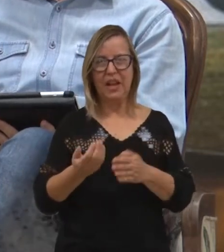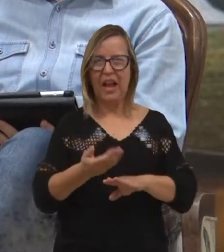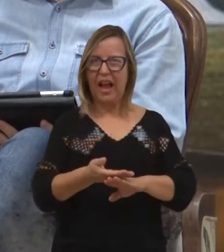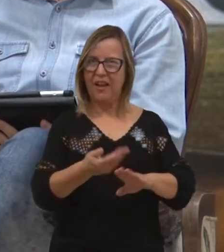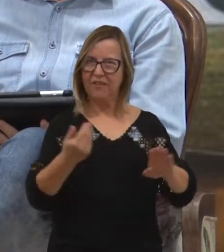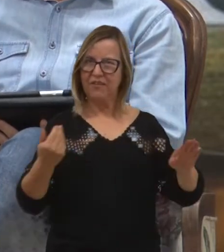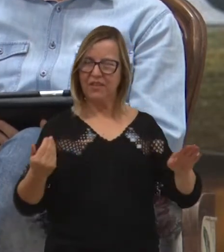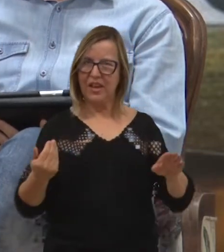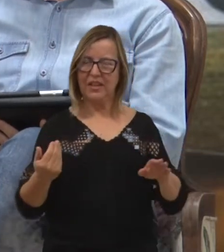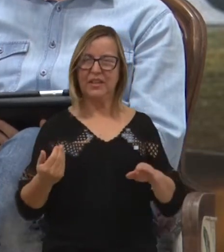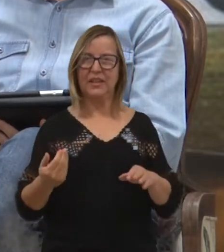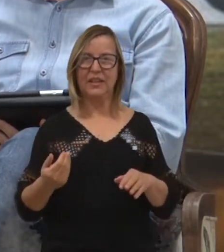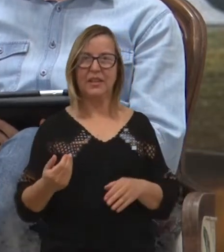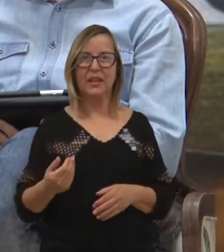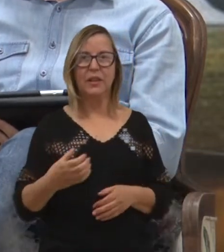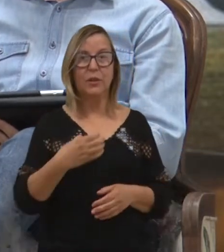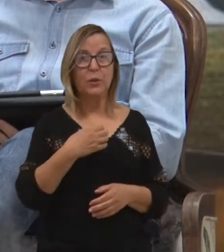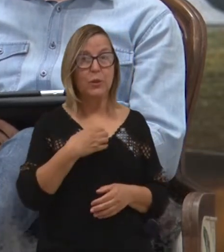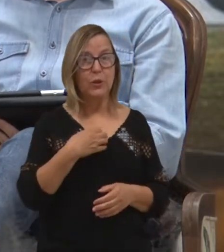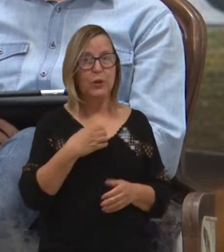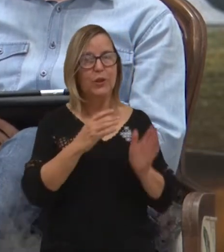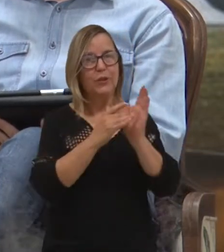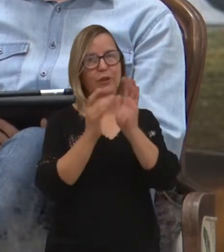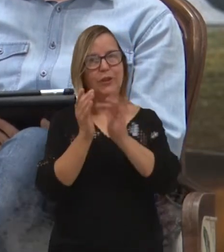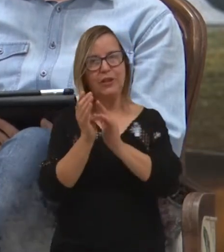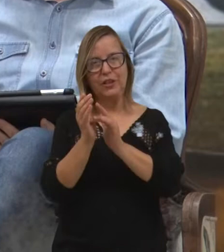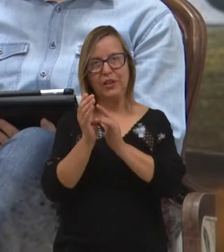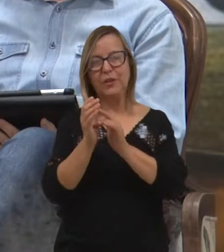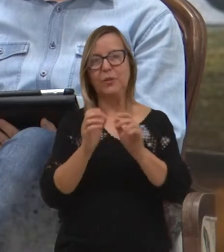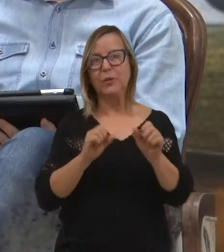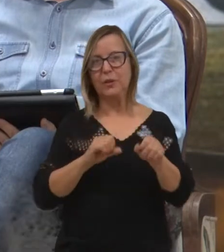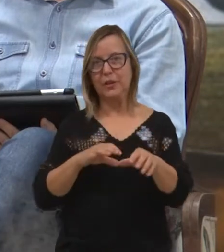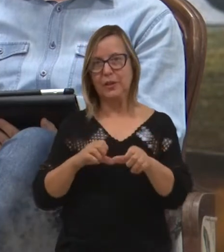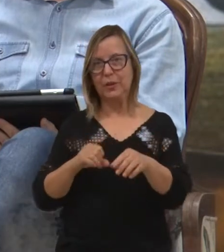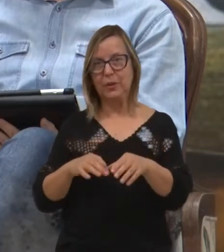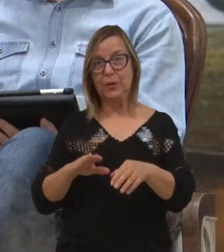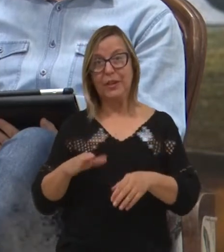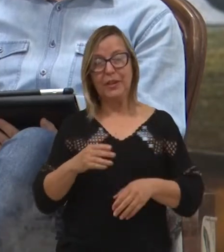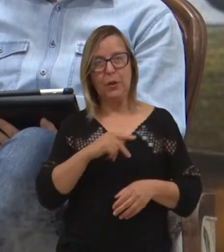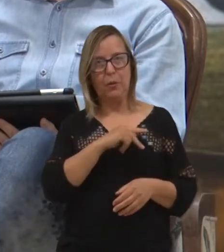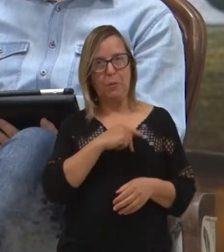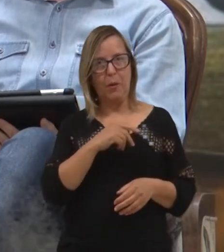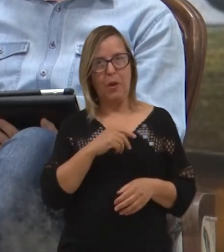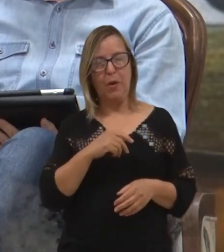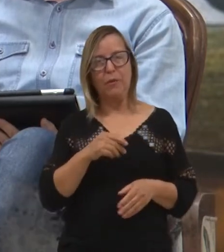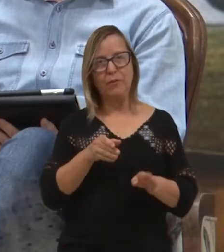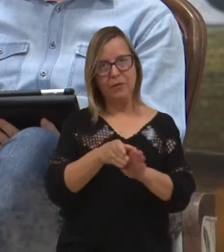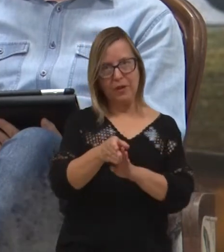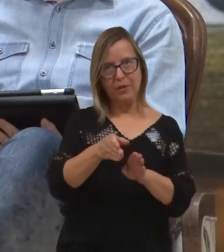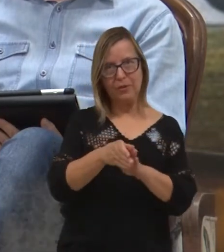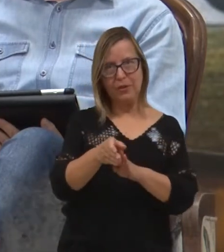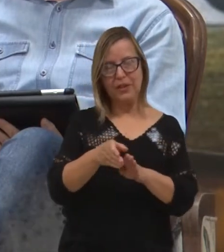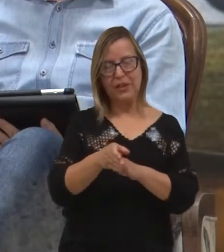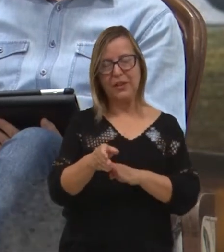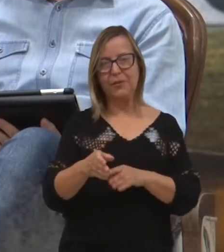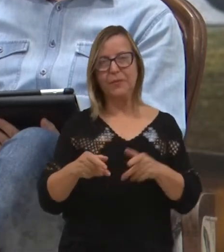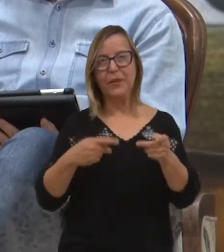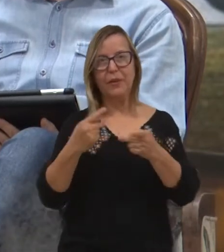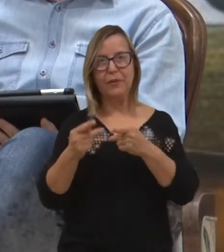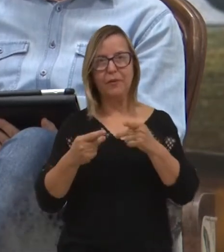que Paulo ele precisa exortar aqueles irmãos. E ele usa uma palavra para ele